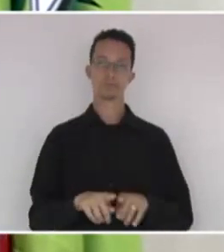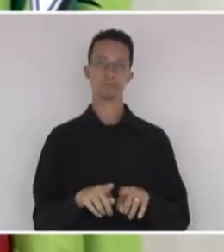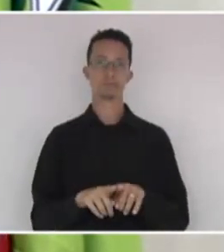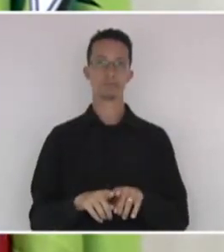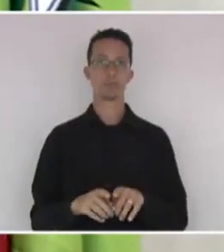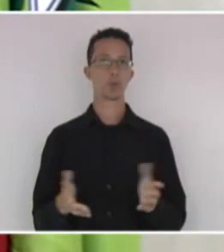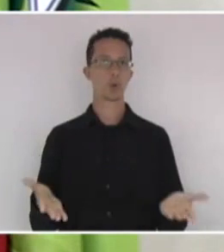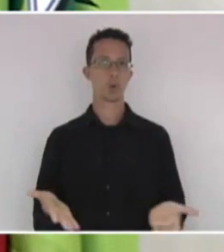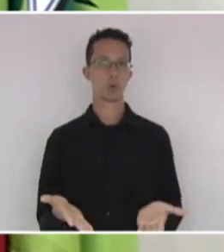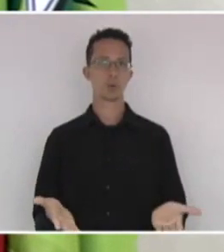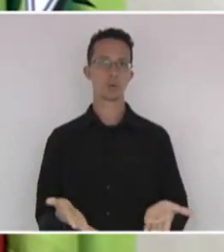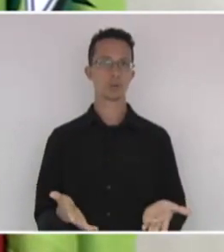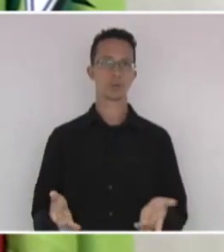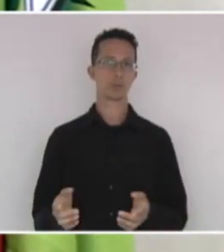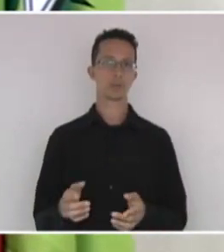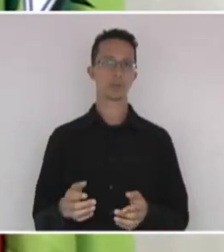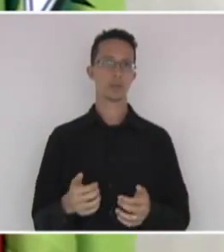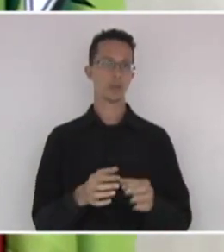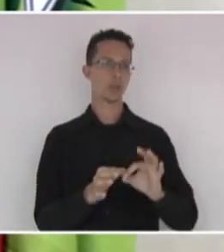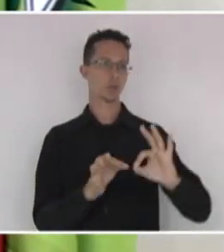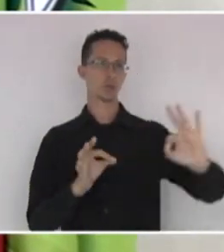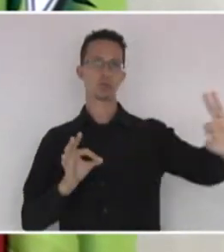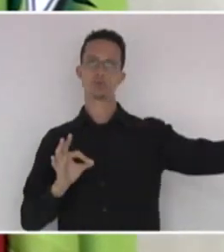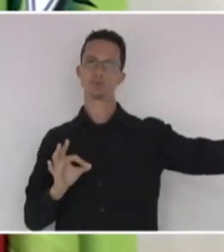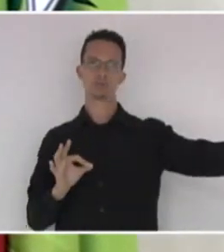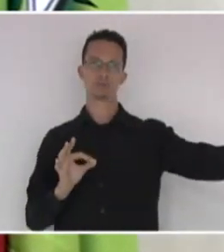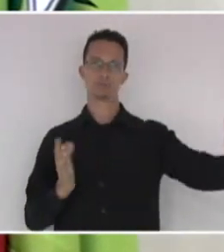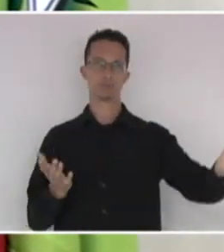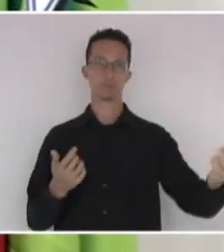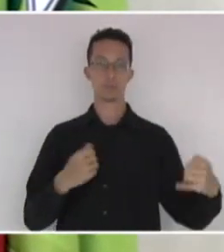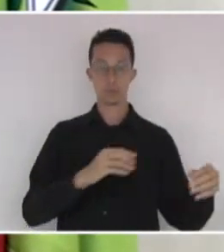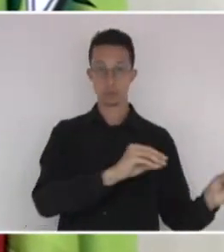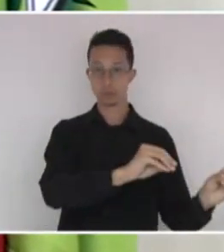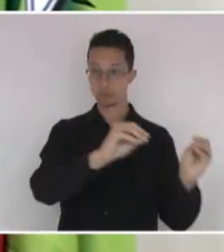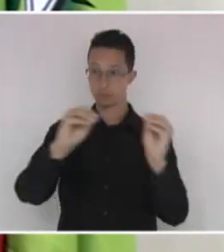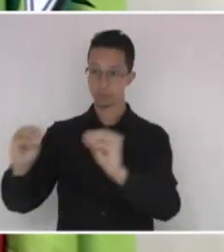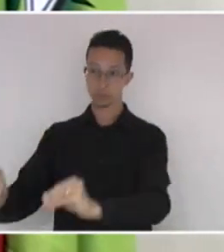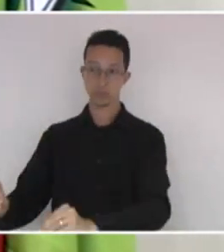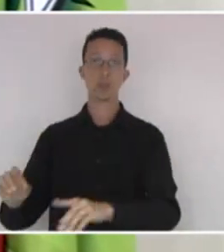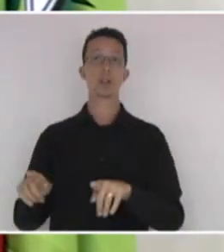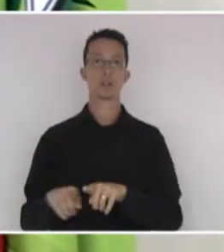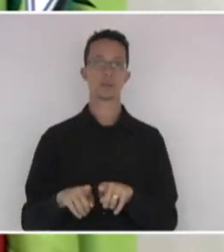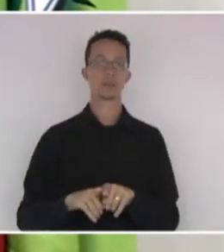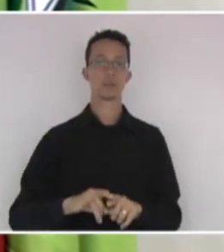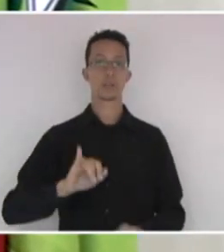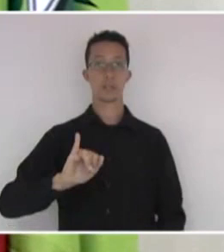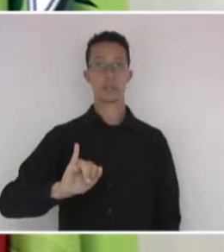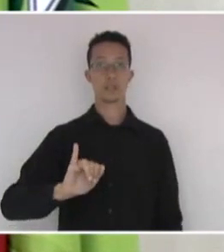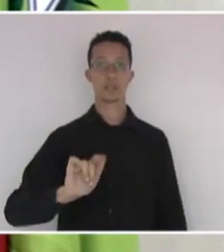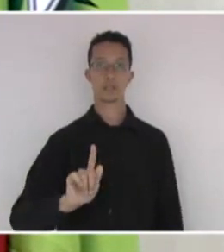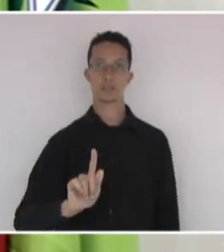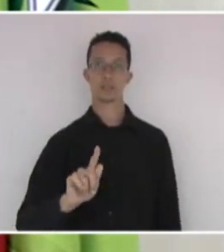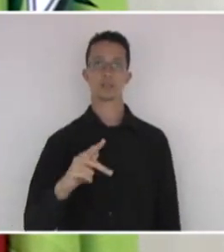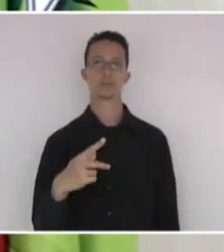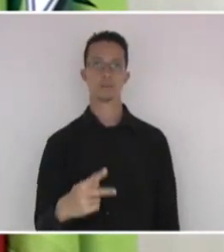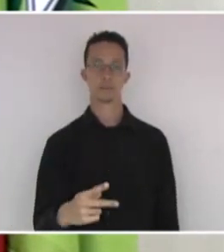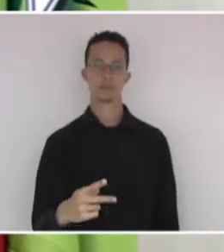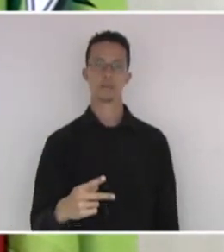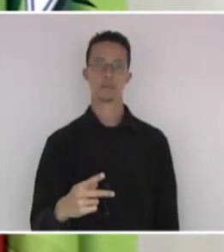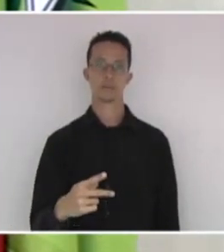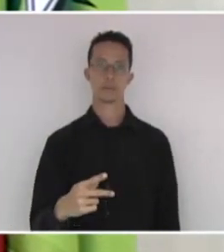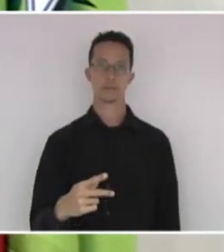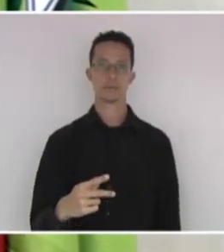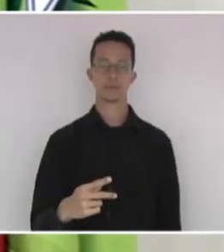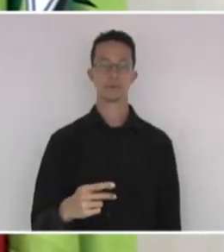logisticamente fora do curso, e, principalmente, o IGP, o Instituto de Perícias,